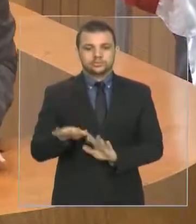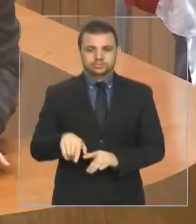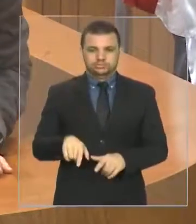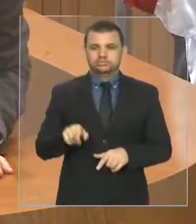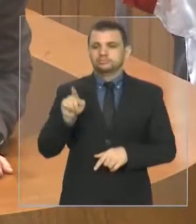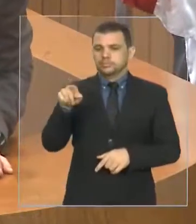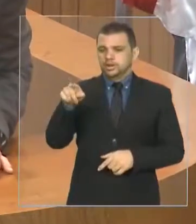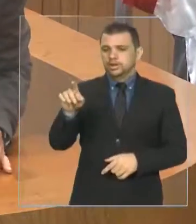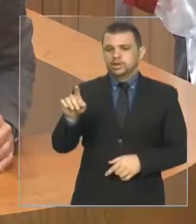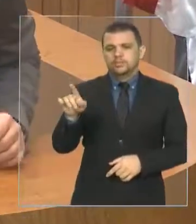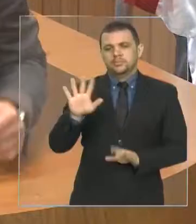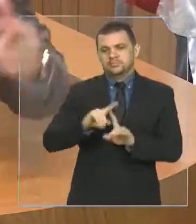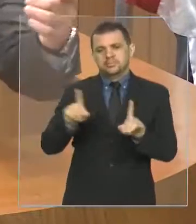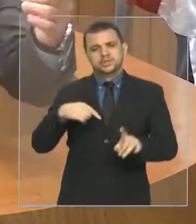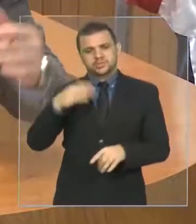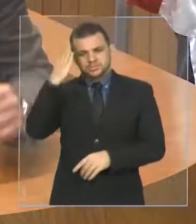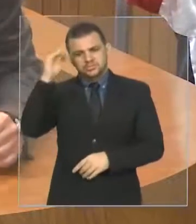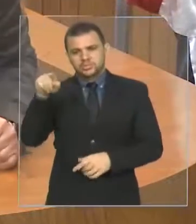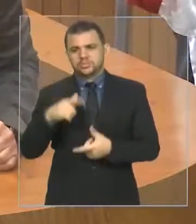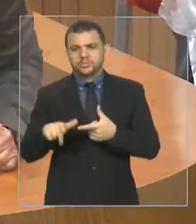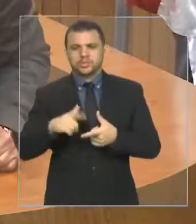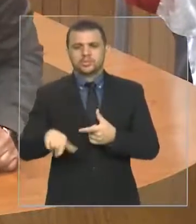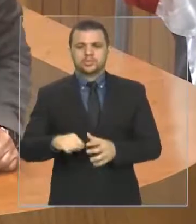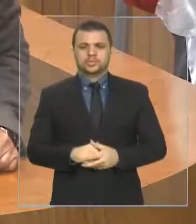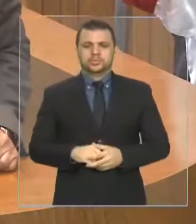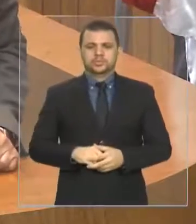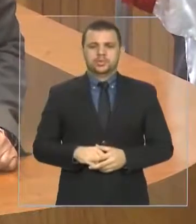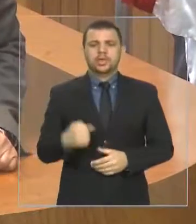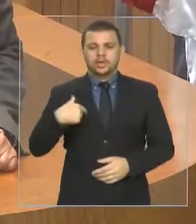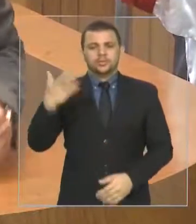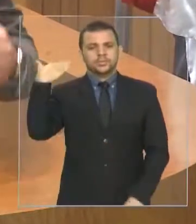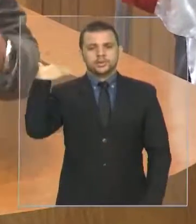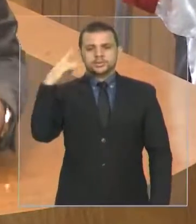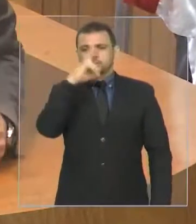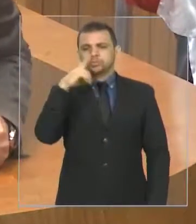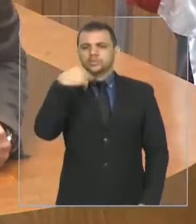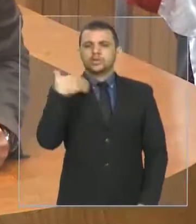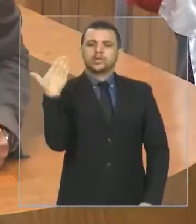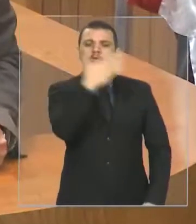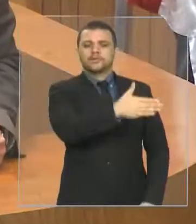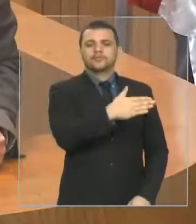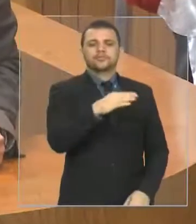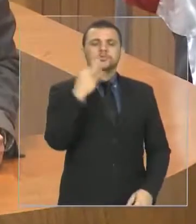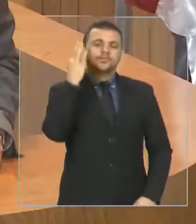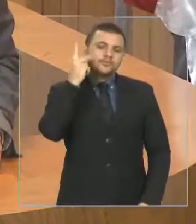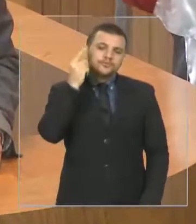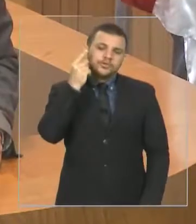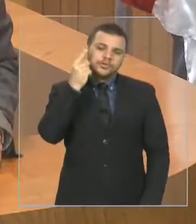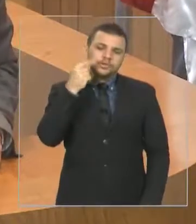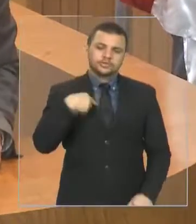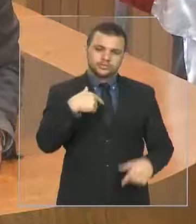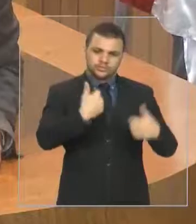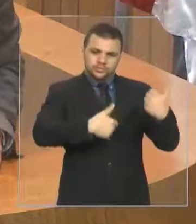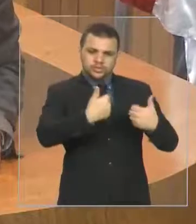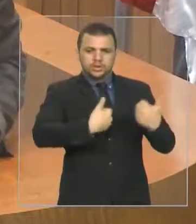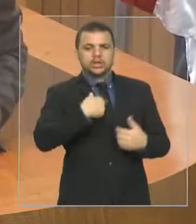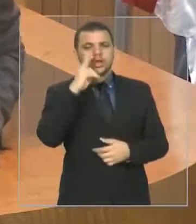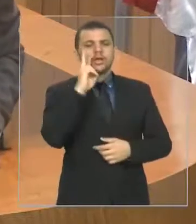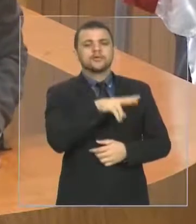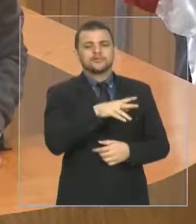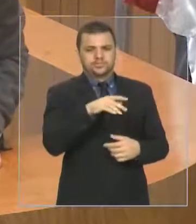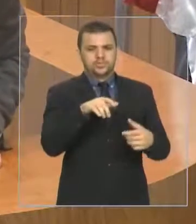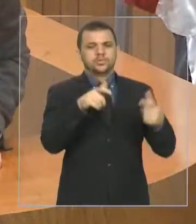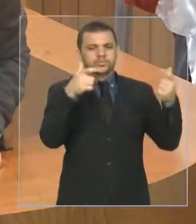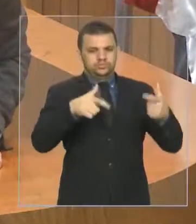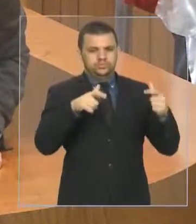o que funciona um estádio pequeno como o Presidente Vargas. Então, eu queria dizer aqui que nós devemos nos